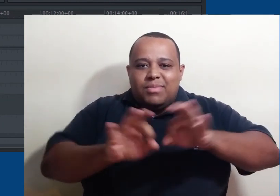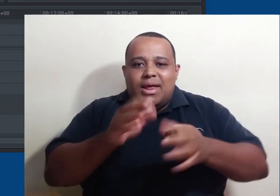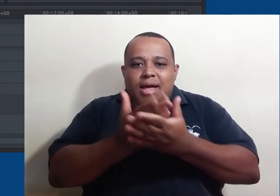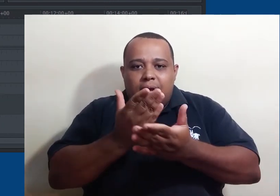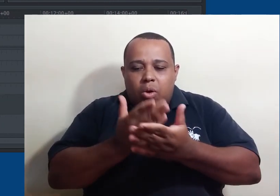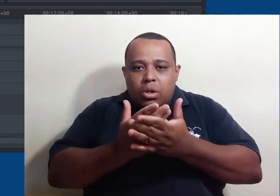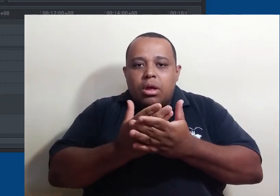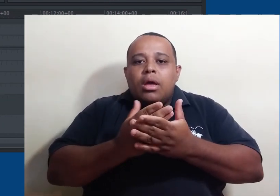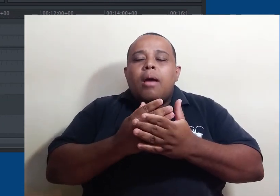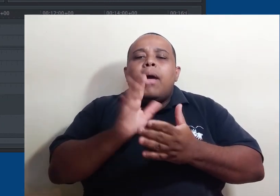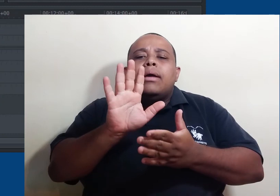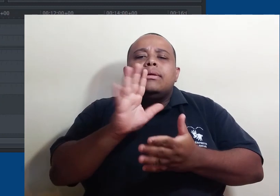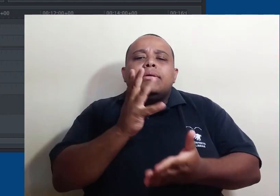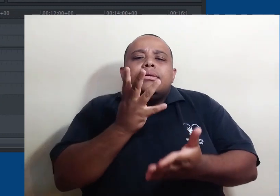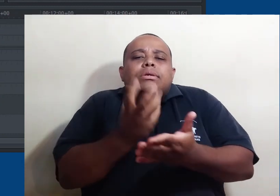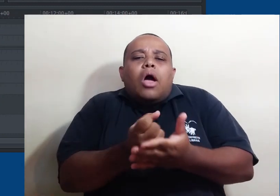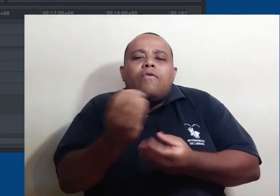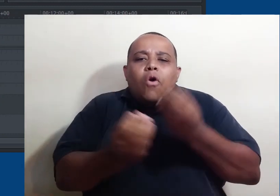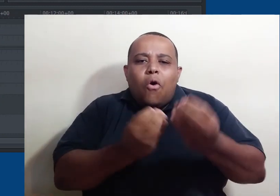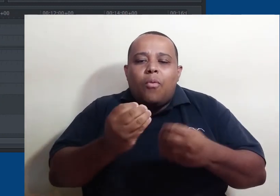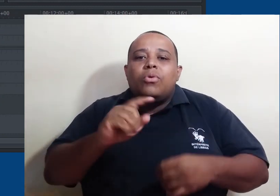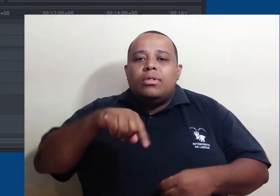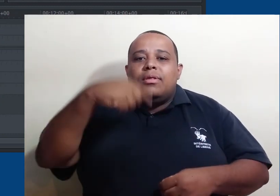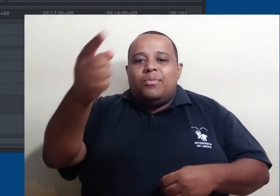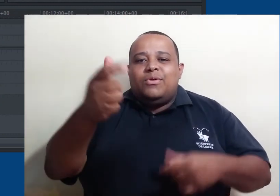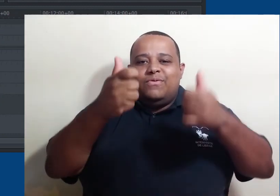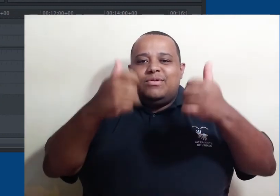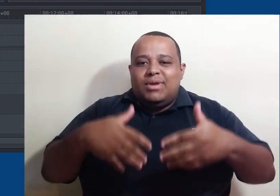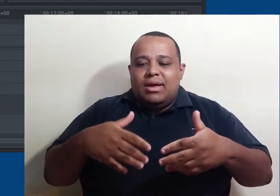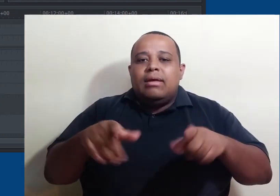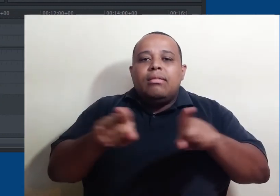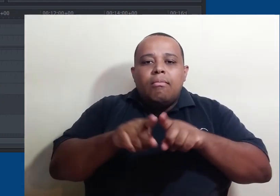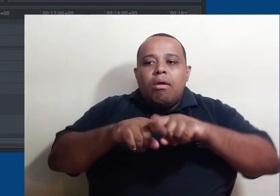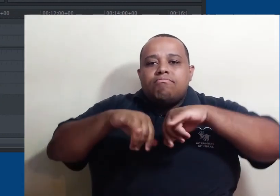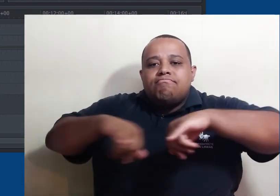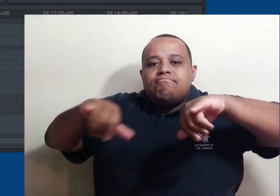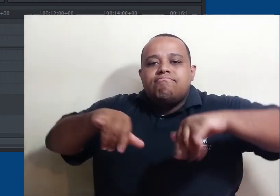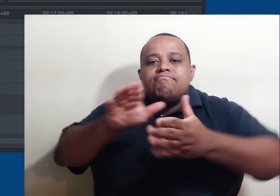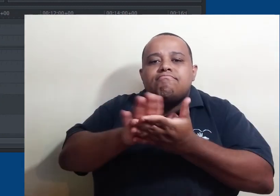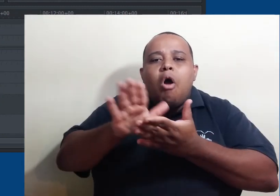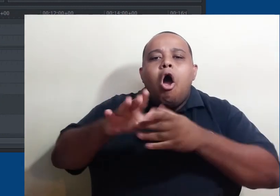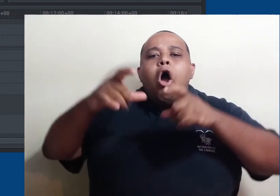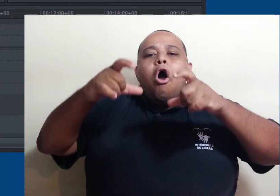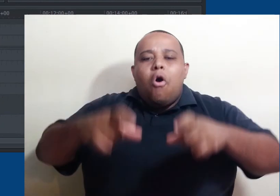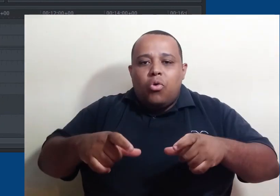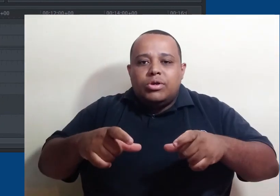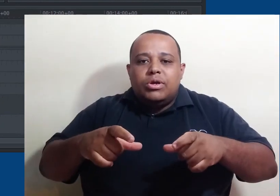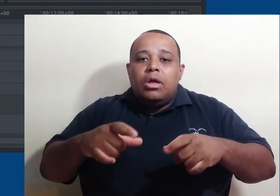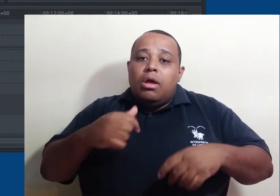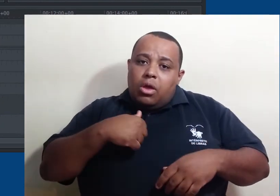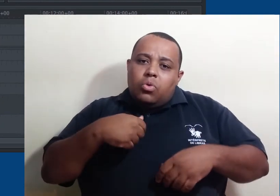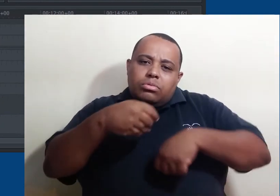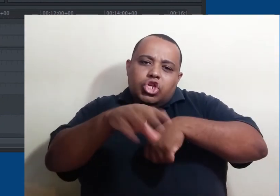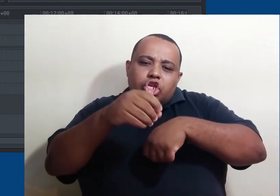pouco sobre como a gente vai exportar esse vídeo e como a gente pode disponibilizar ele para os alunos. E lembre-se, apesar de eu ter mostrado bem